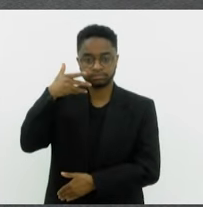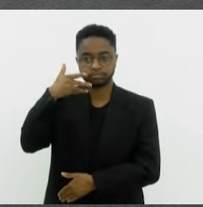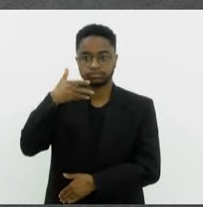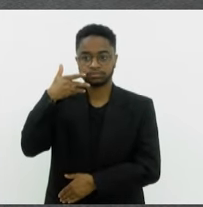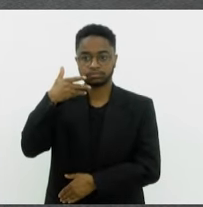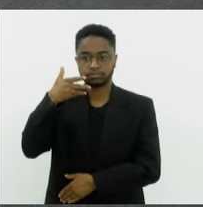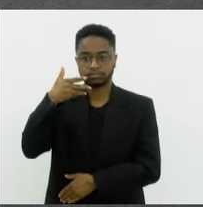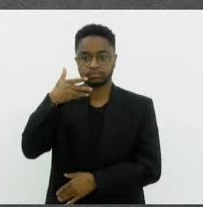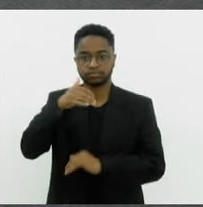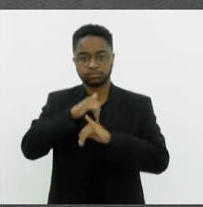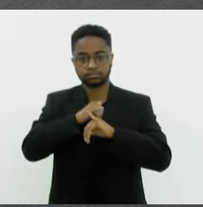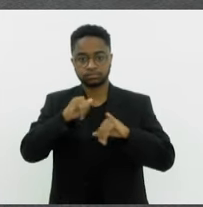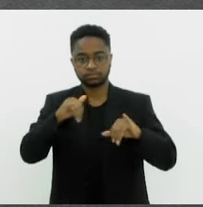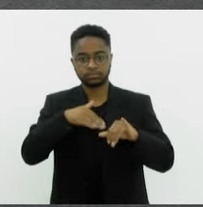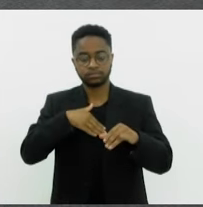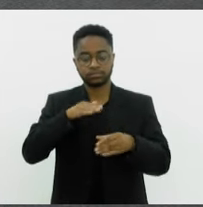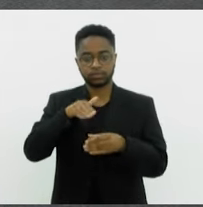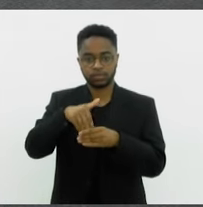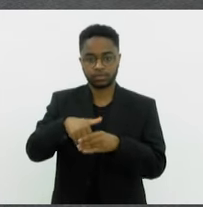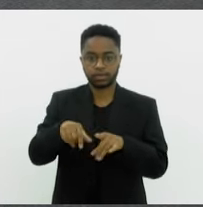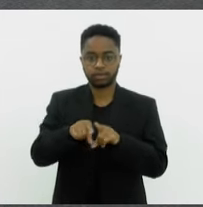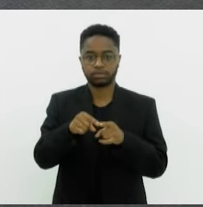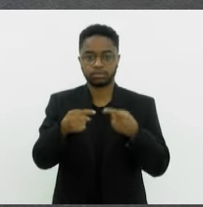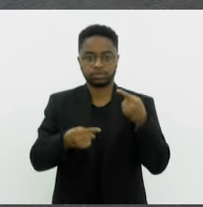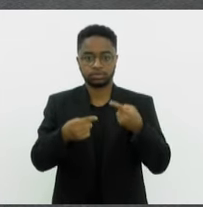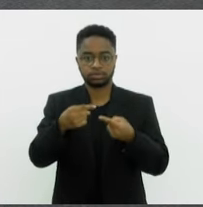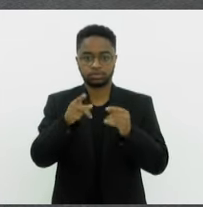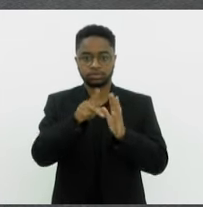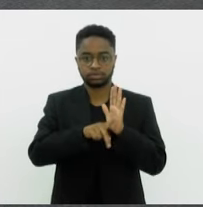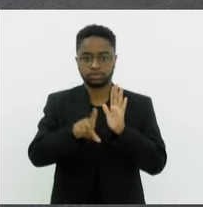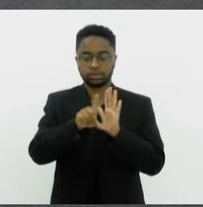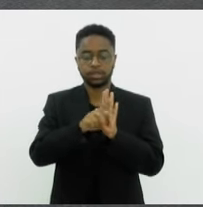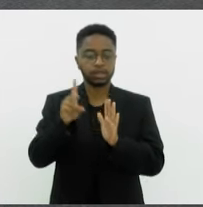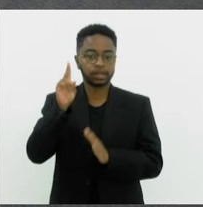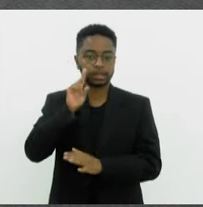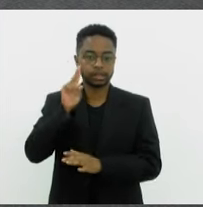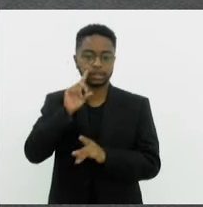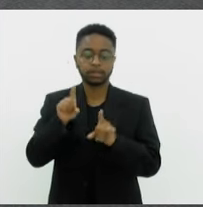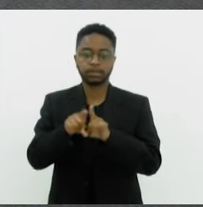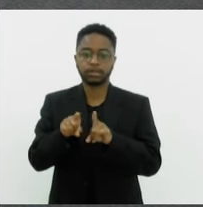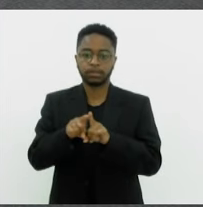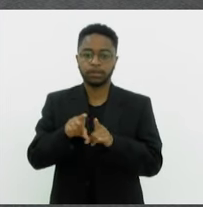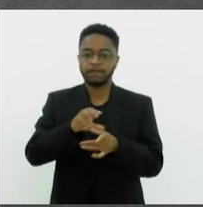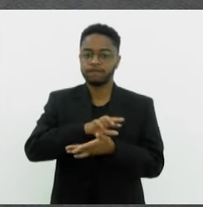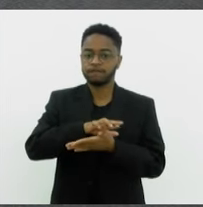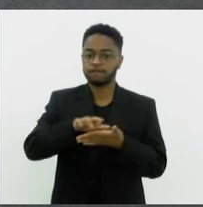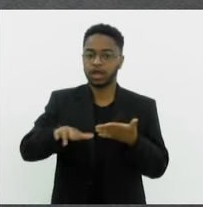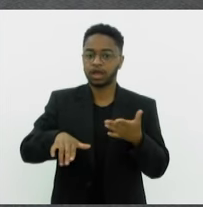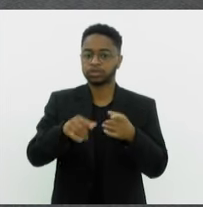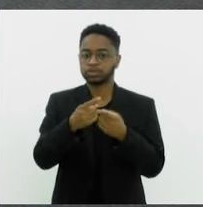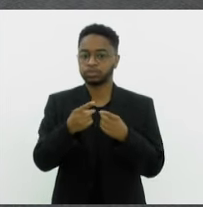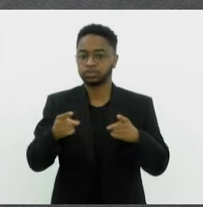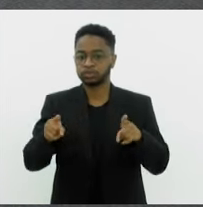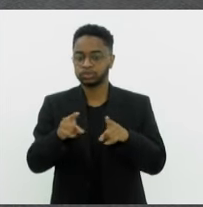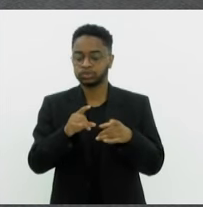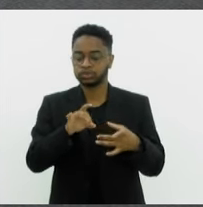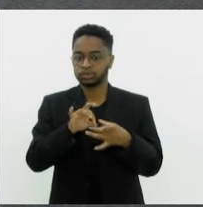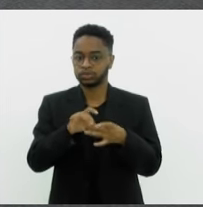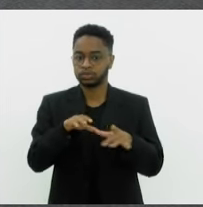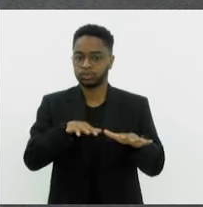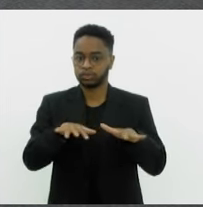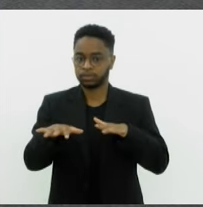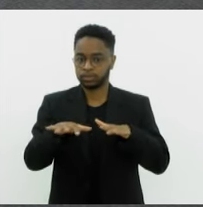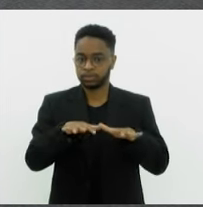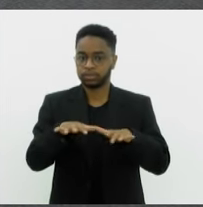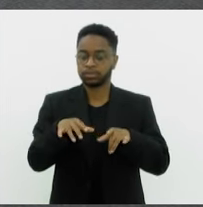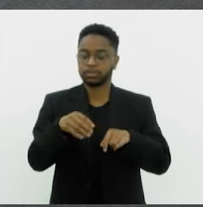dessa declaração, né, dessa discussão do projeto, relembrando também uma das diversas músicas do movimento, que traz